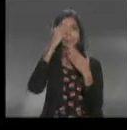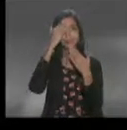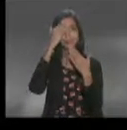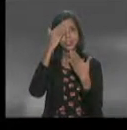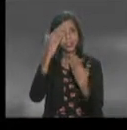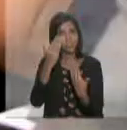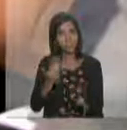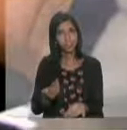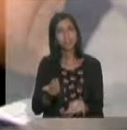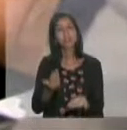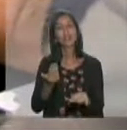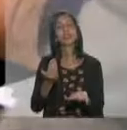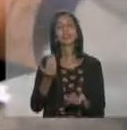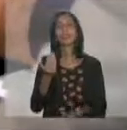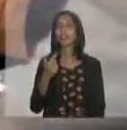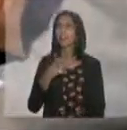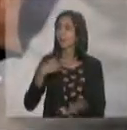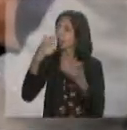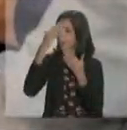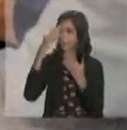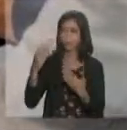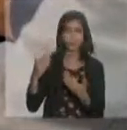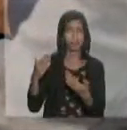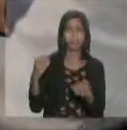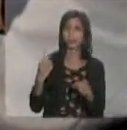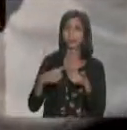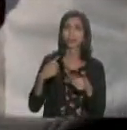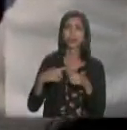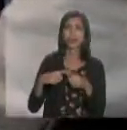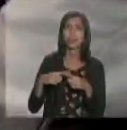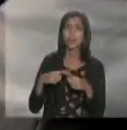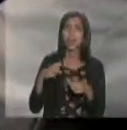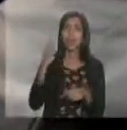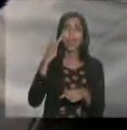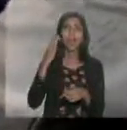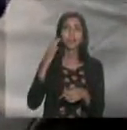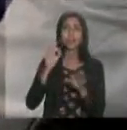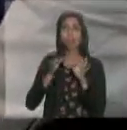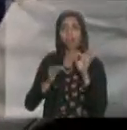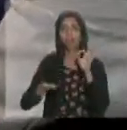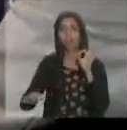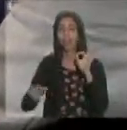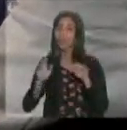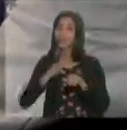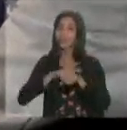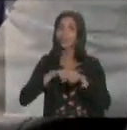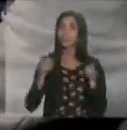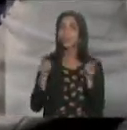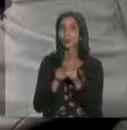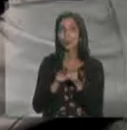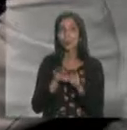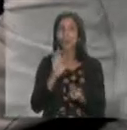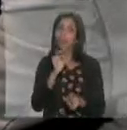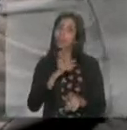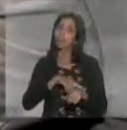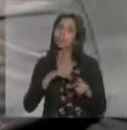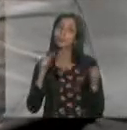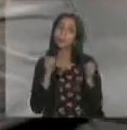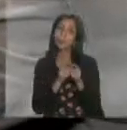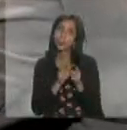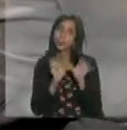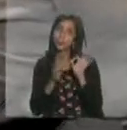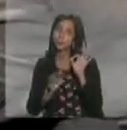muitíssimo obrigado. Poxa, eu que tenho que agradecer, acho que eu tenho muita coisa para falar, o tempo é curto. O tempo é curto, tem